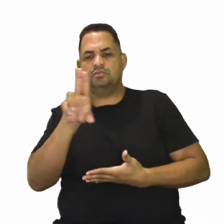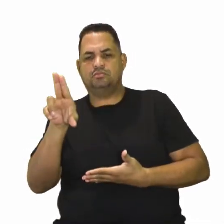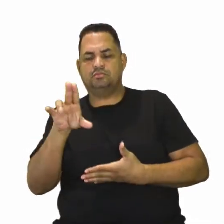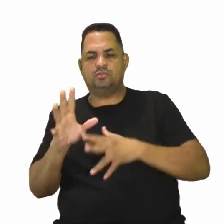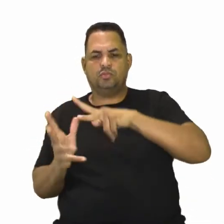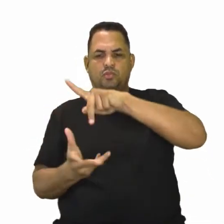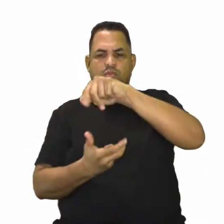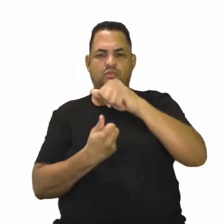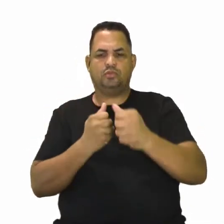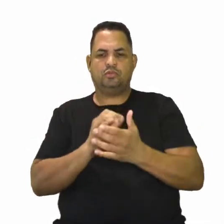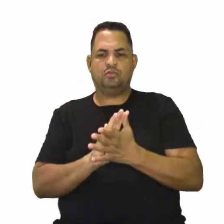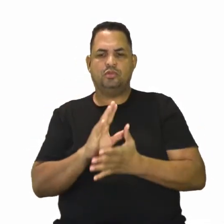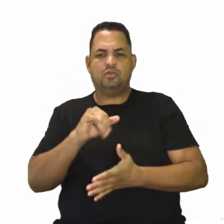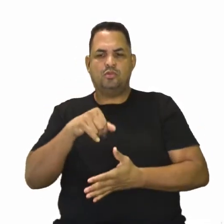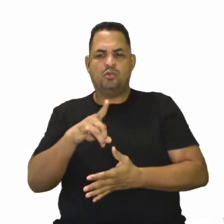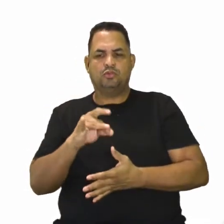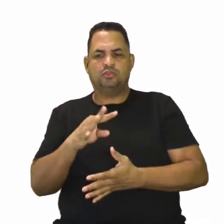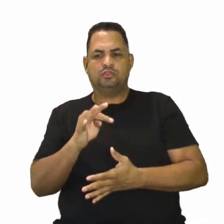mundo multipolar?